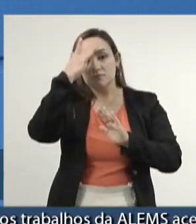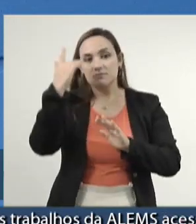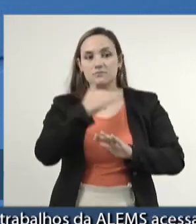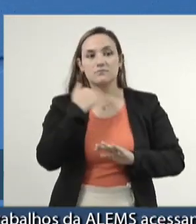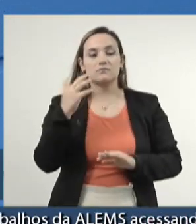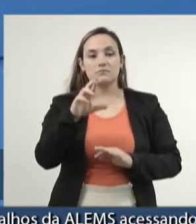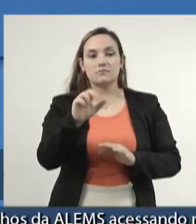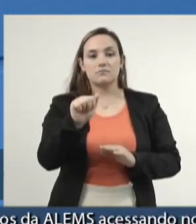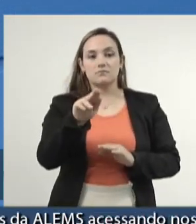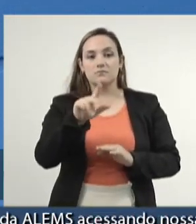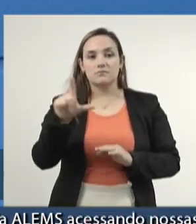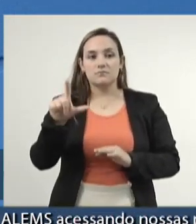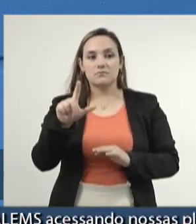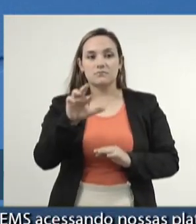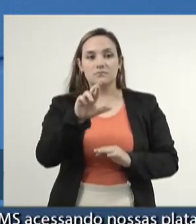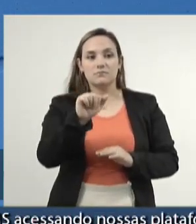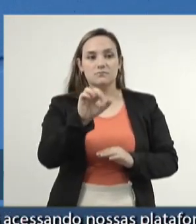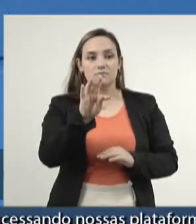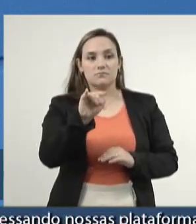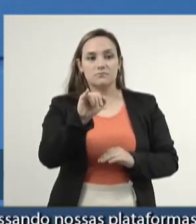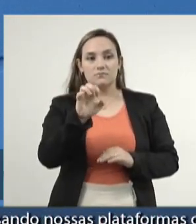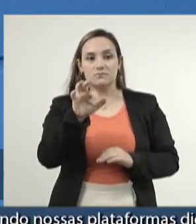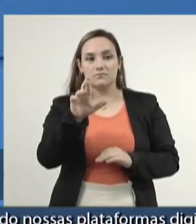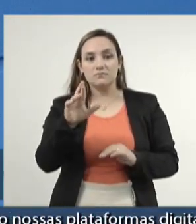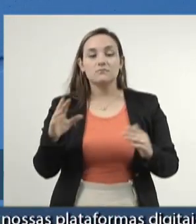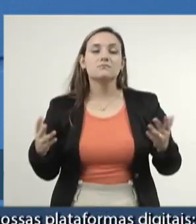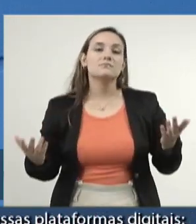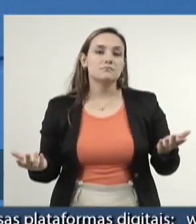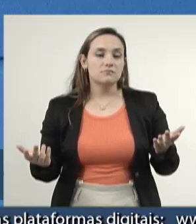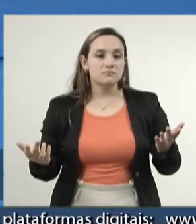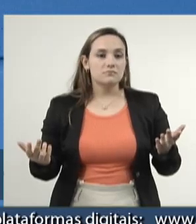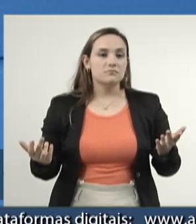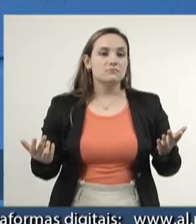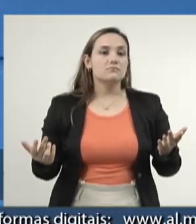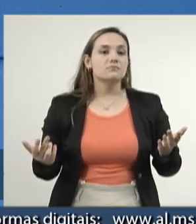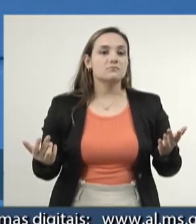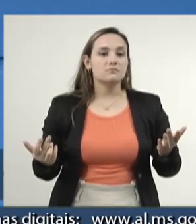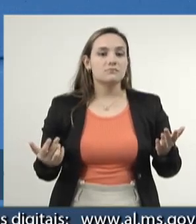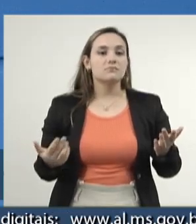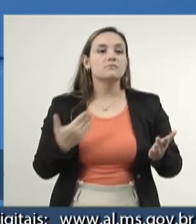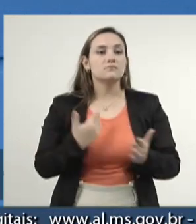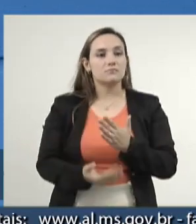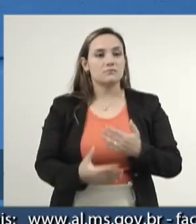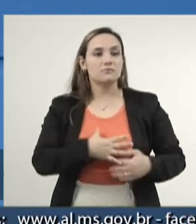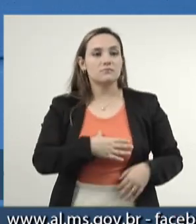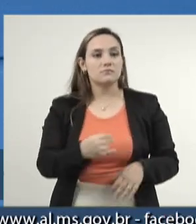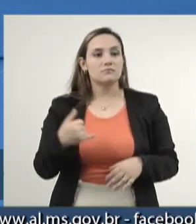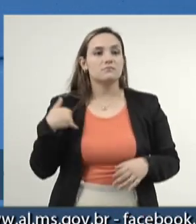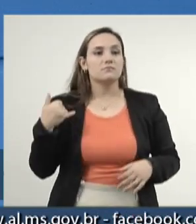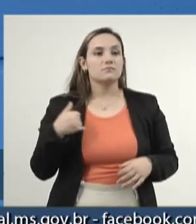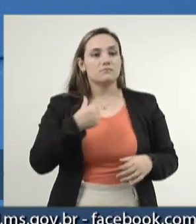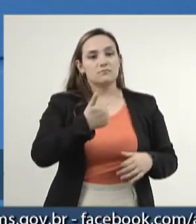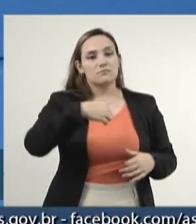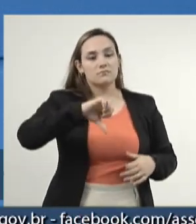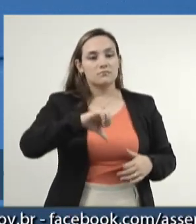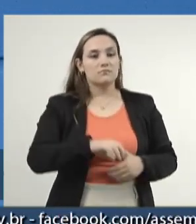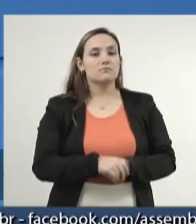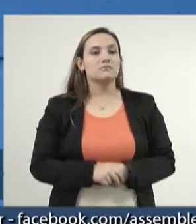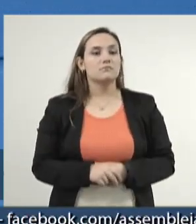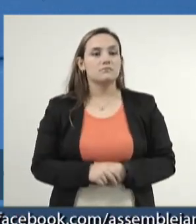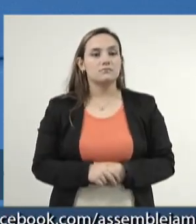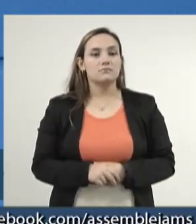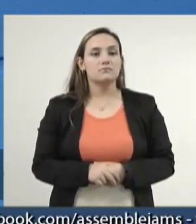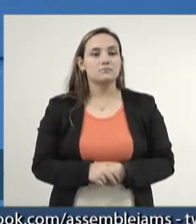Raul Ratier, que infelizmente perdeu um filho de 19 anos,